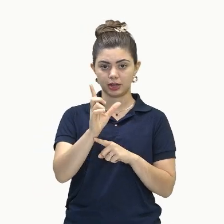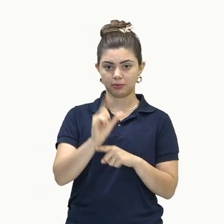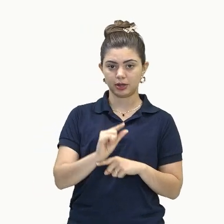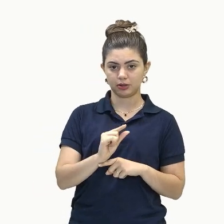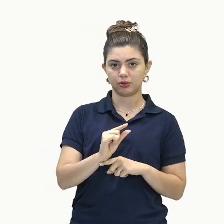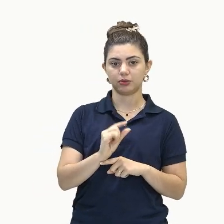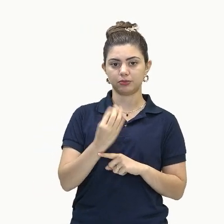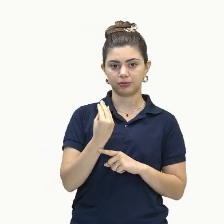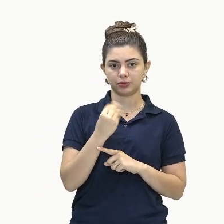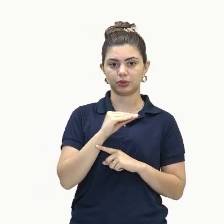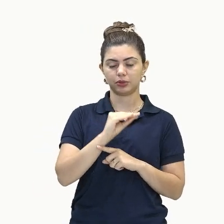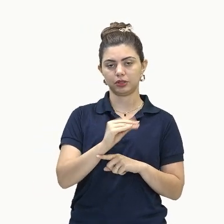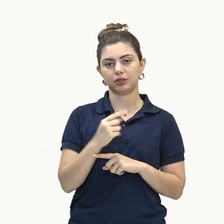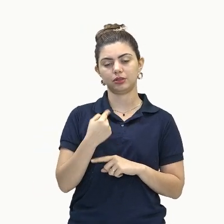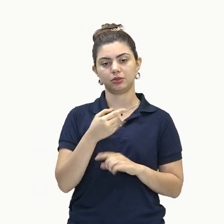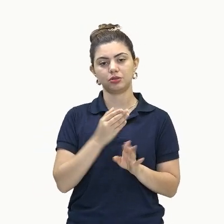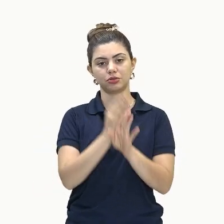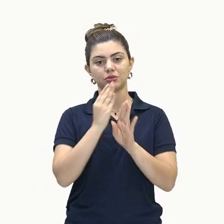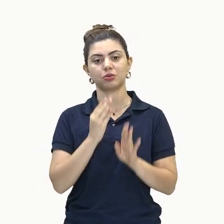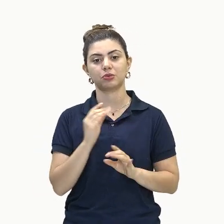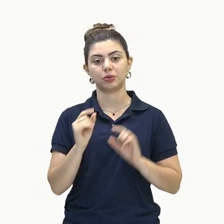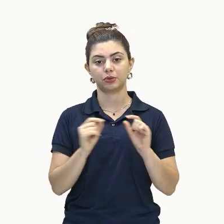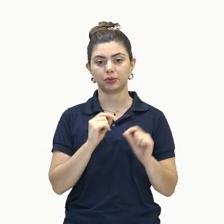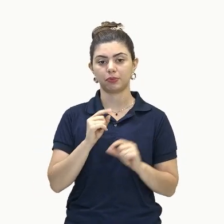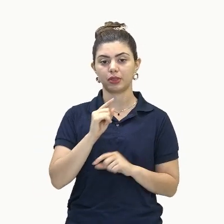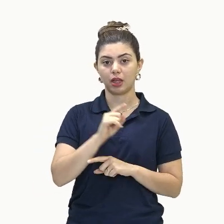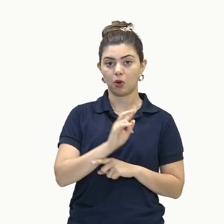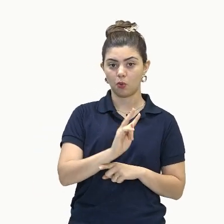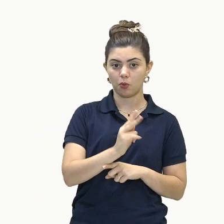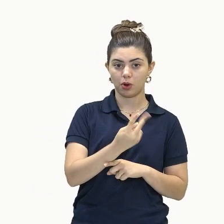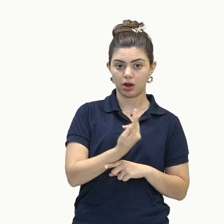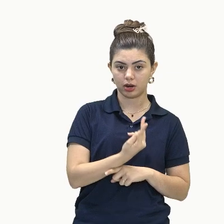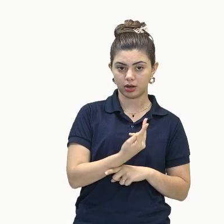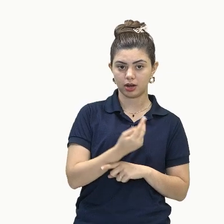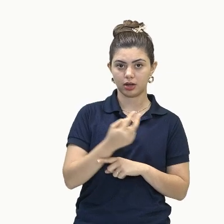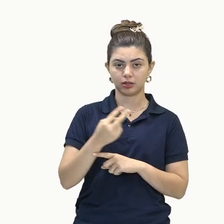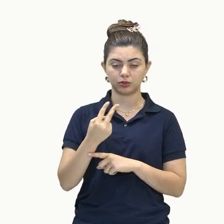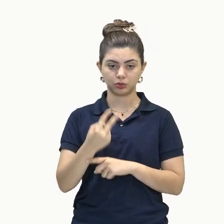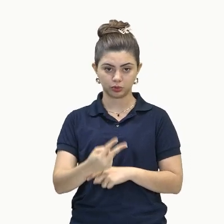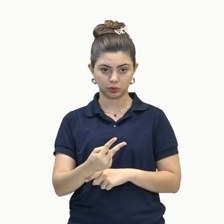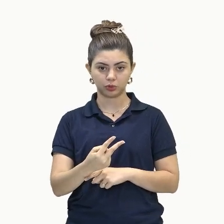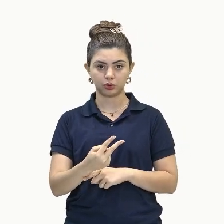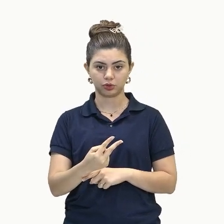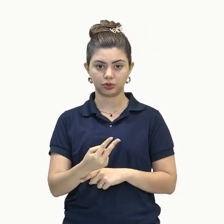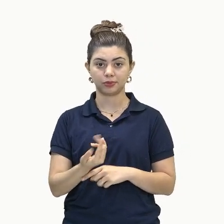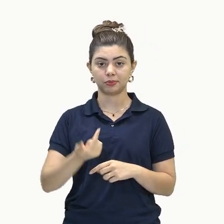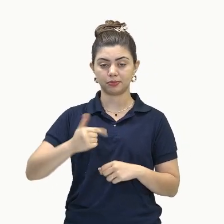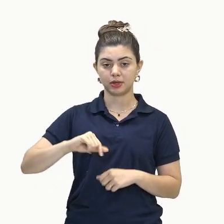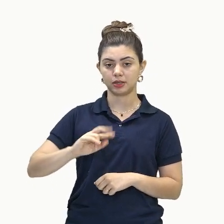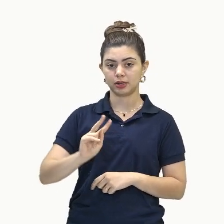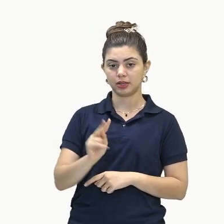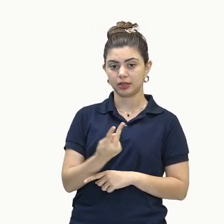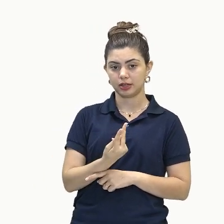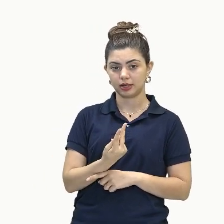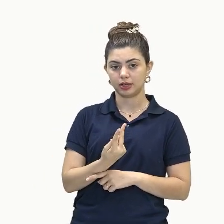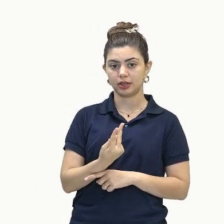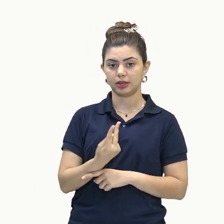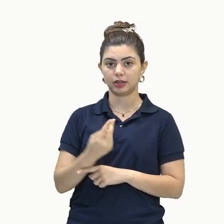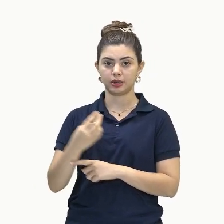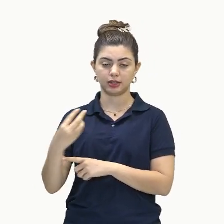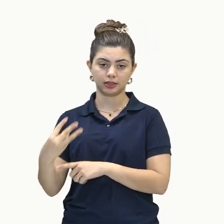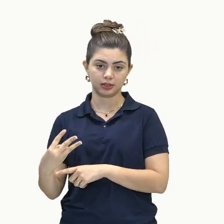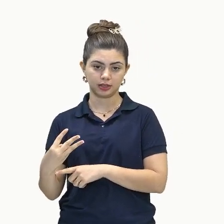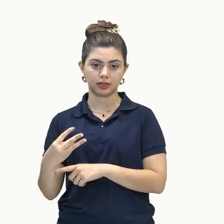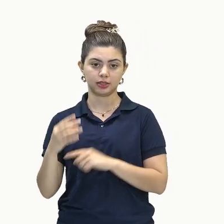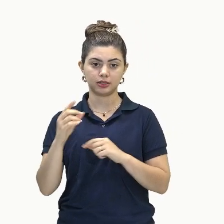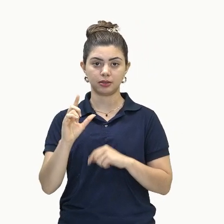nós já descobrimos aqui que tanto o indivíduo 2 é heterozigoto, o indivíduo 3 é heterozigoto e